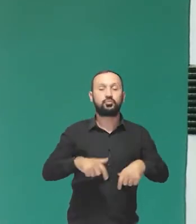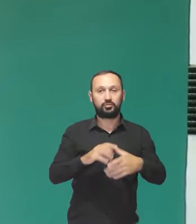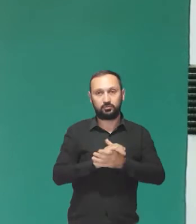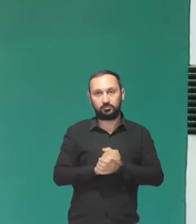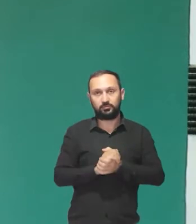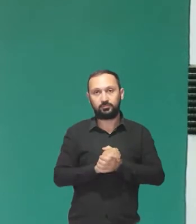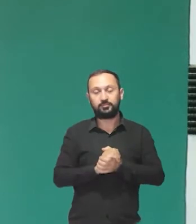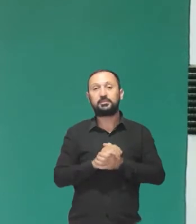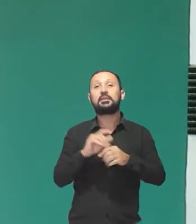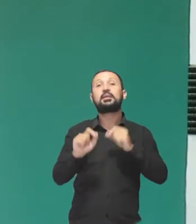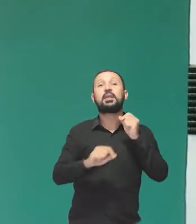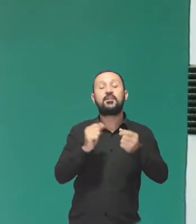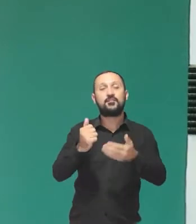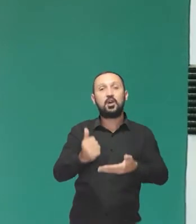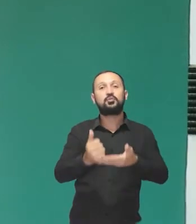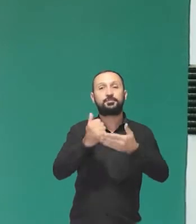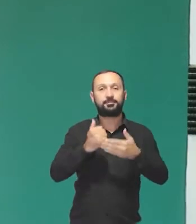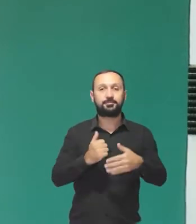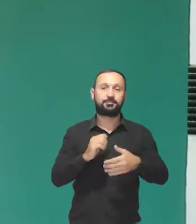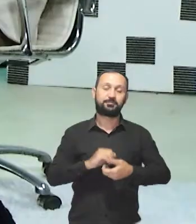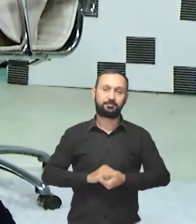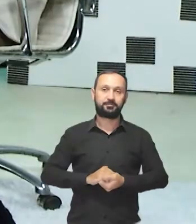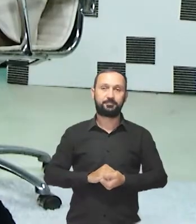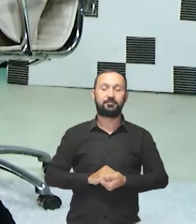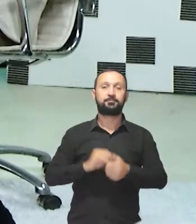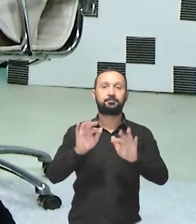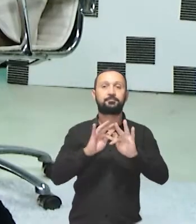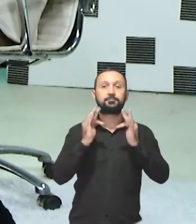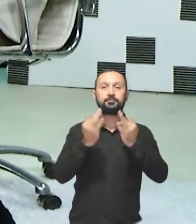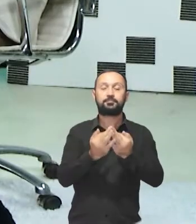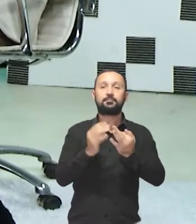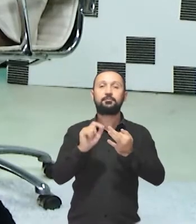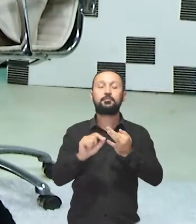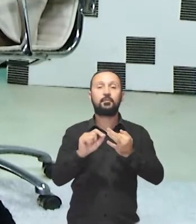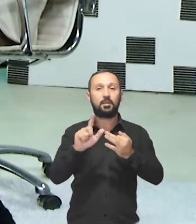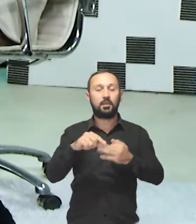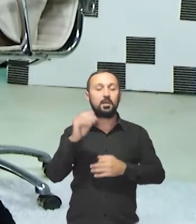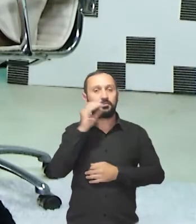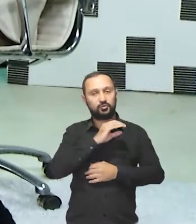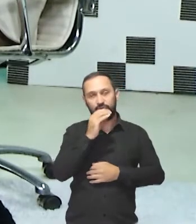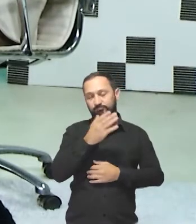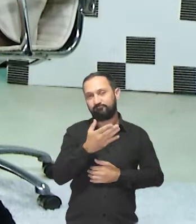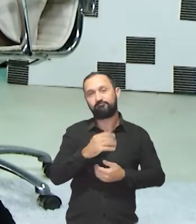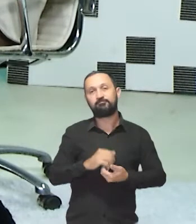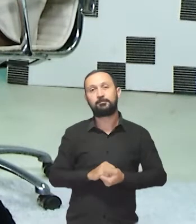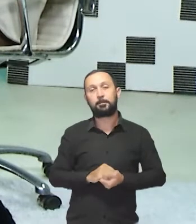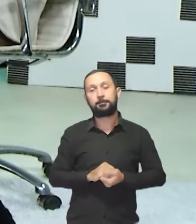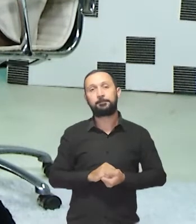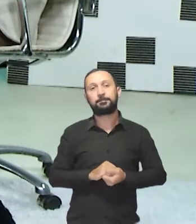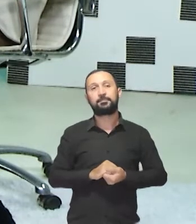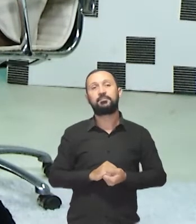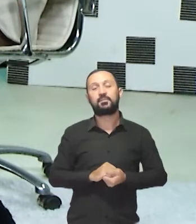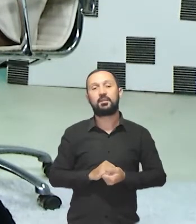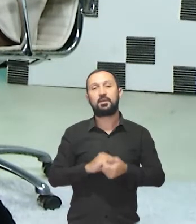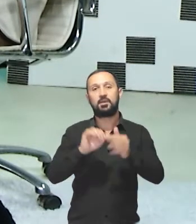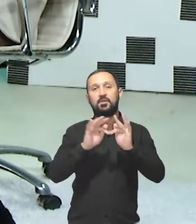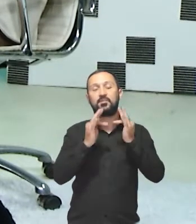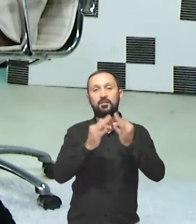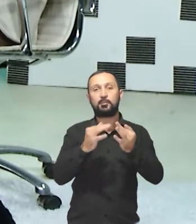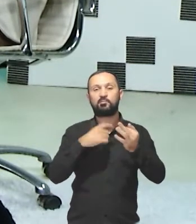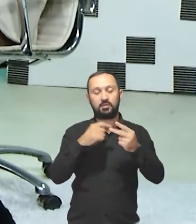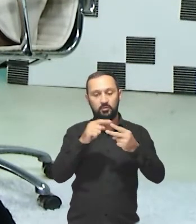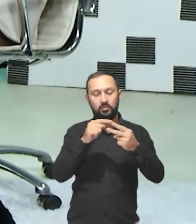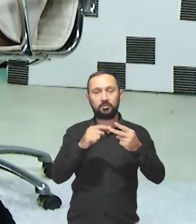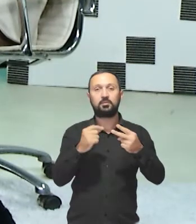aonde? De quem? Tá? A família é essencial. Picarelli, a família ela tem